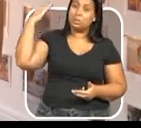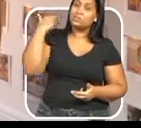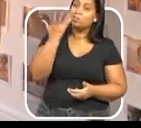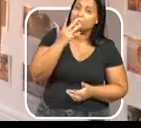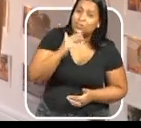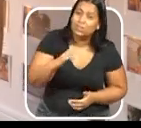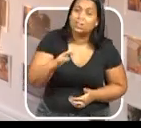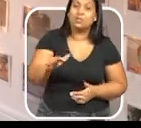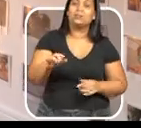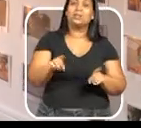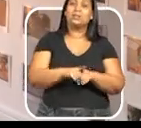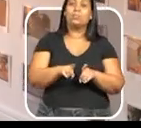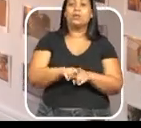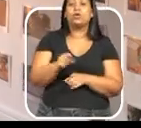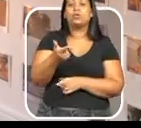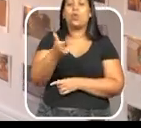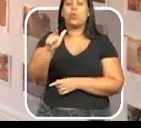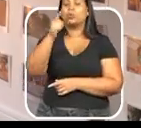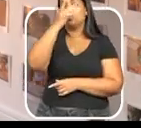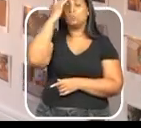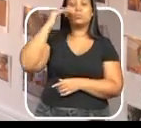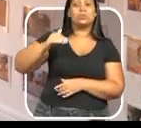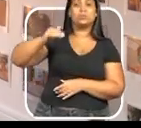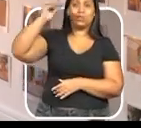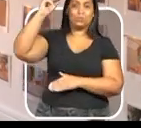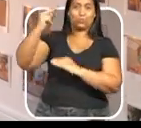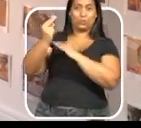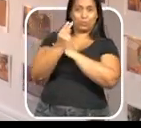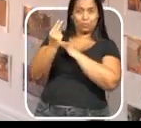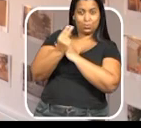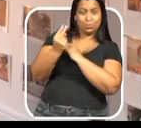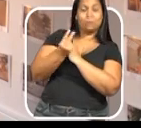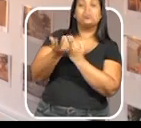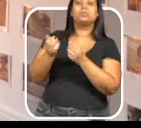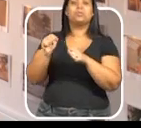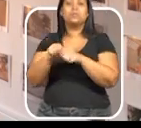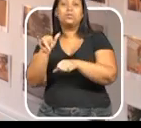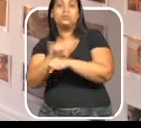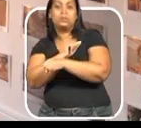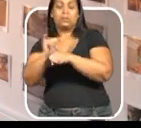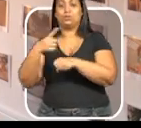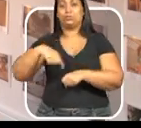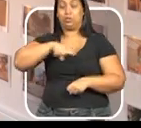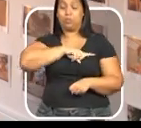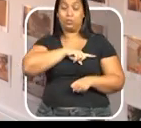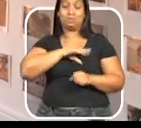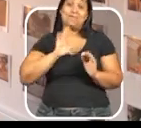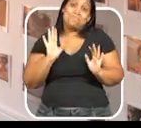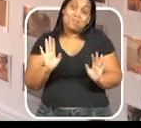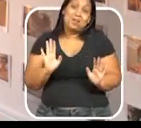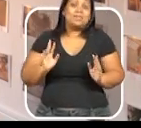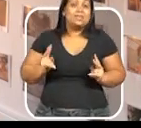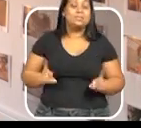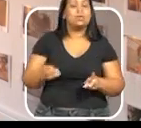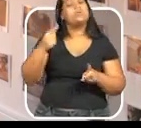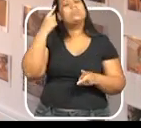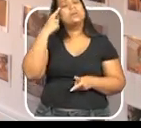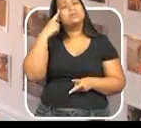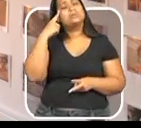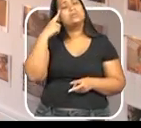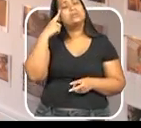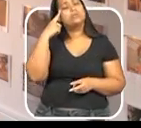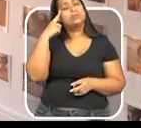crianças e quando a gente tinha outros adultos cuidadores traçando caminhos aí para nós. Mas isso sempre pensando